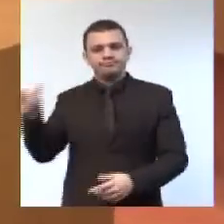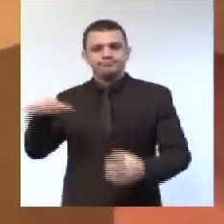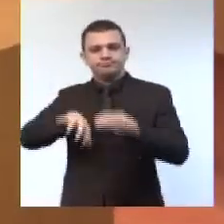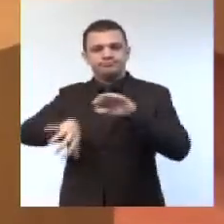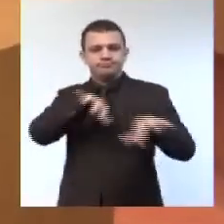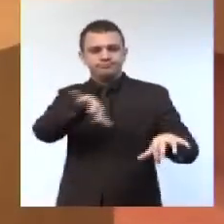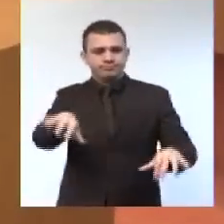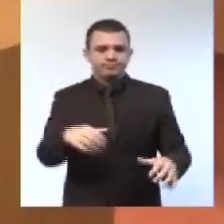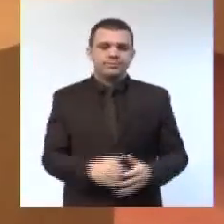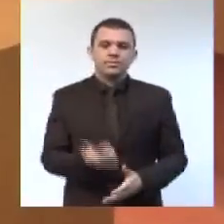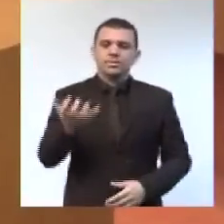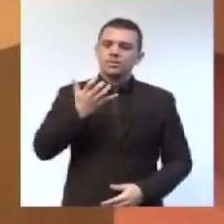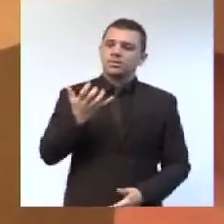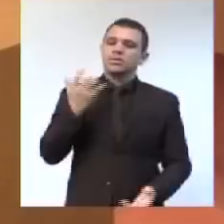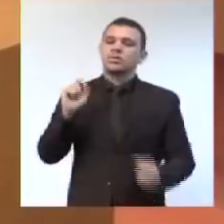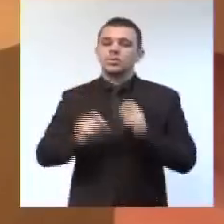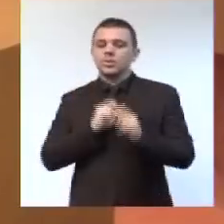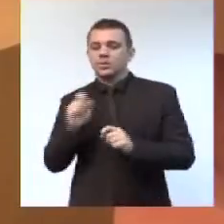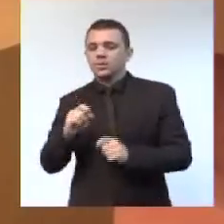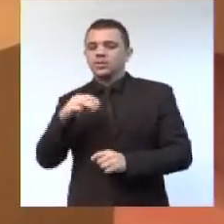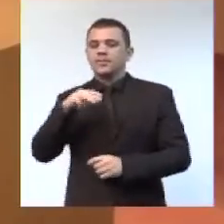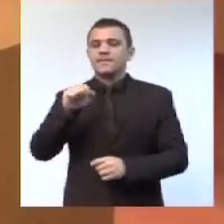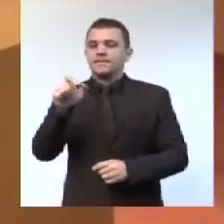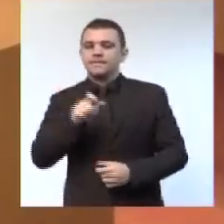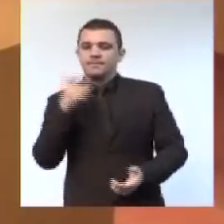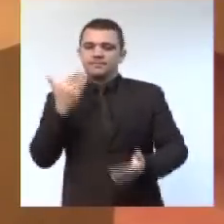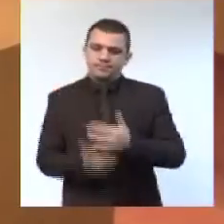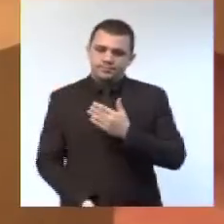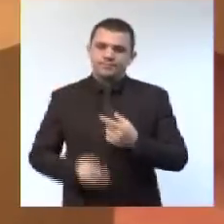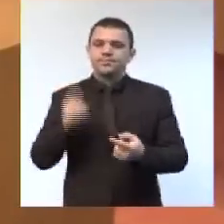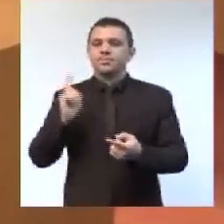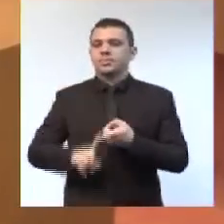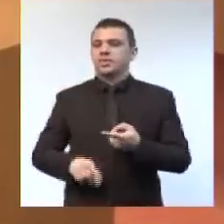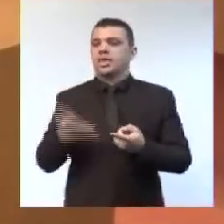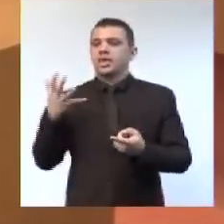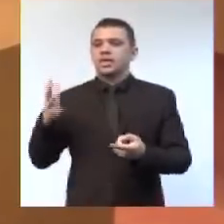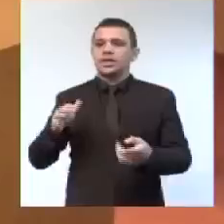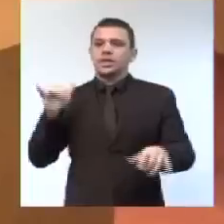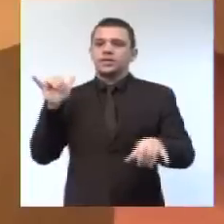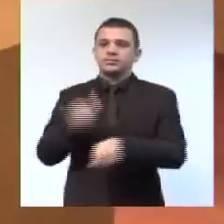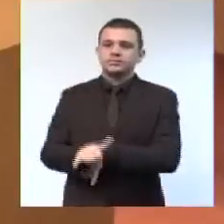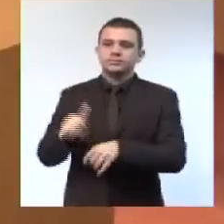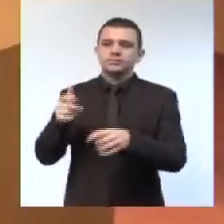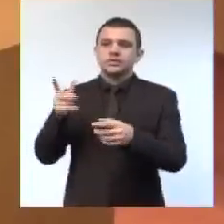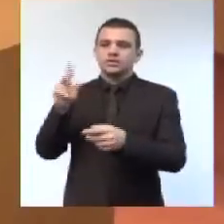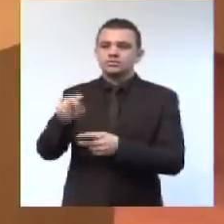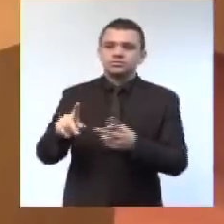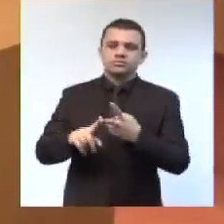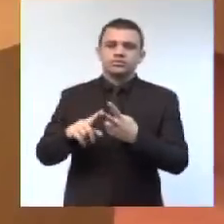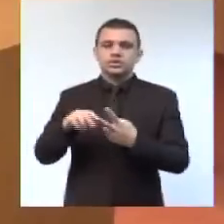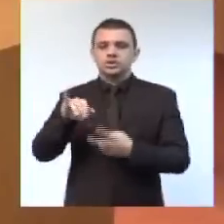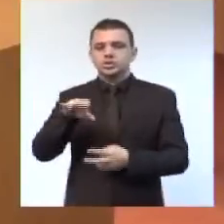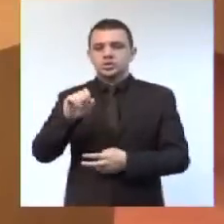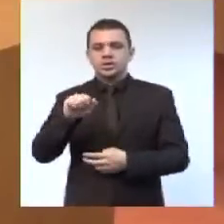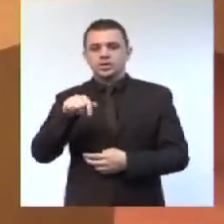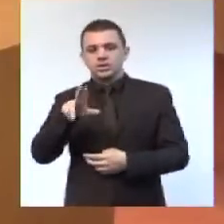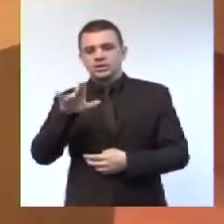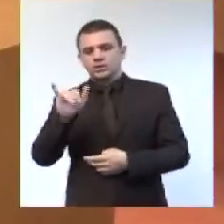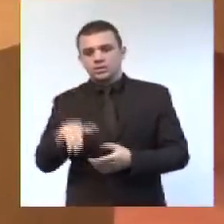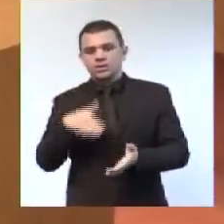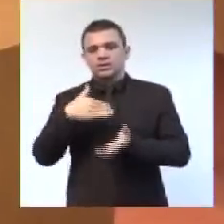Barro da Secretaria de Infraestrutura, tentou derrubar o secretário de Joaquim do Esporte. Por onde andou, foi